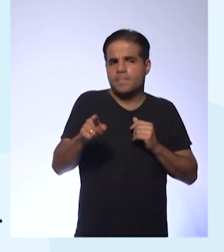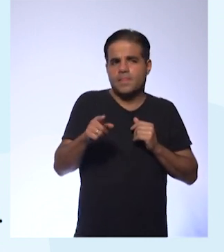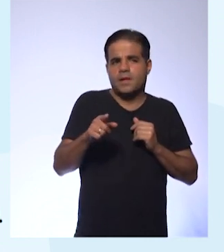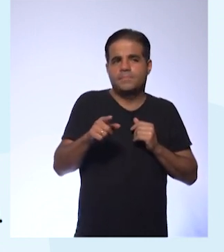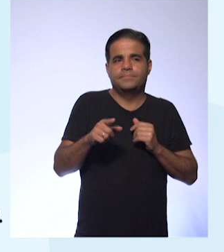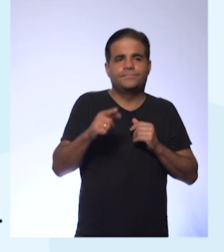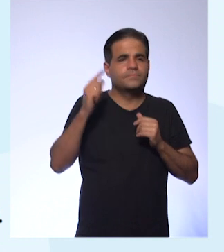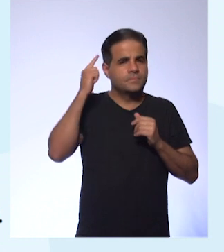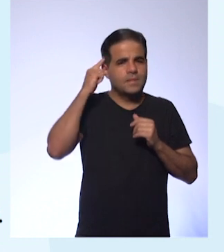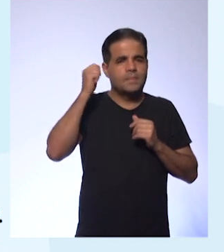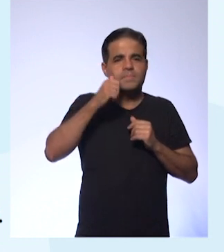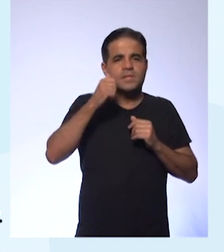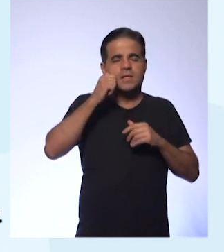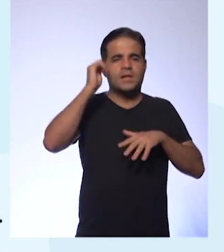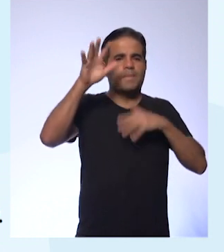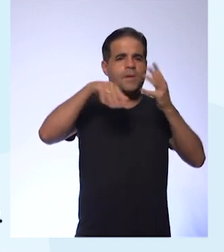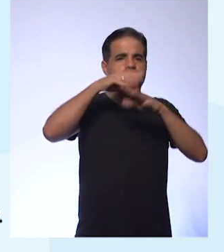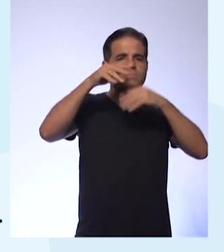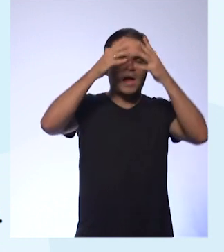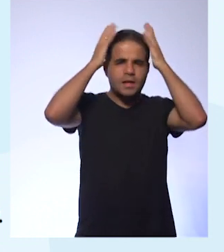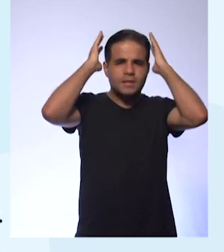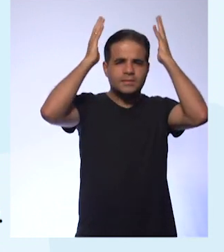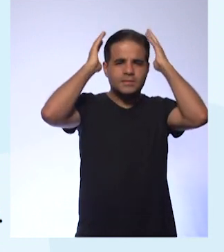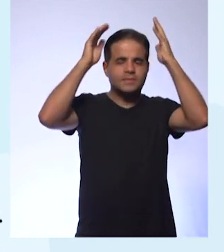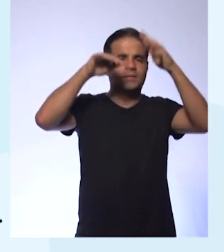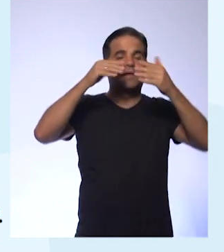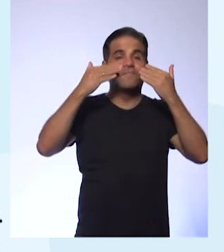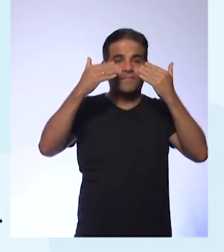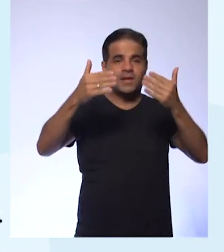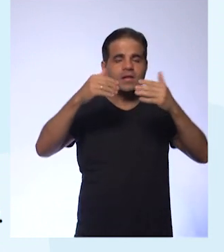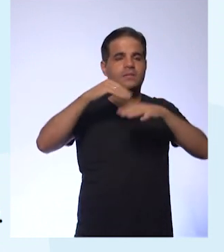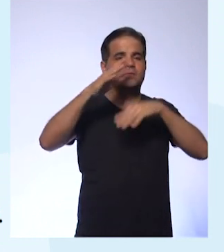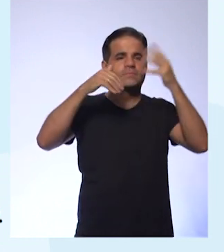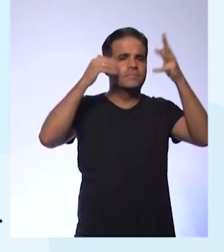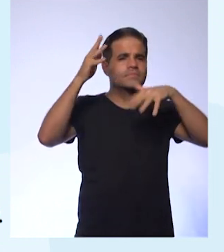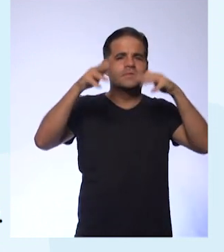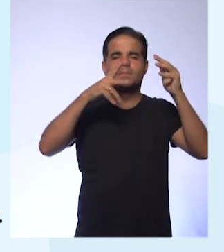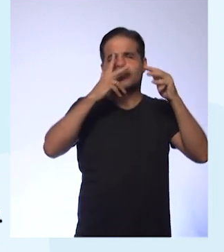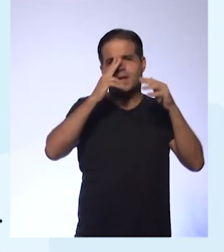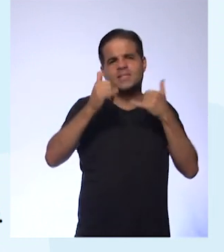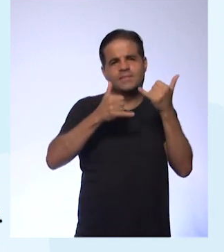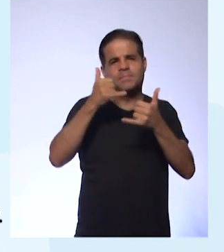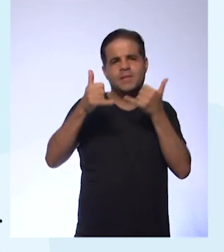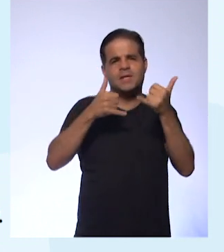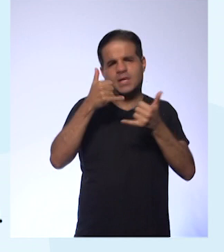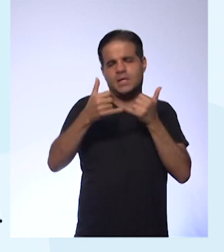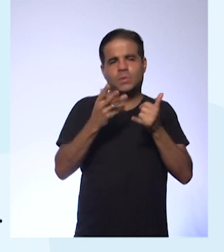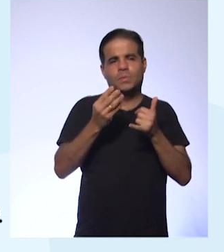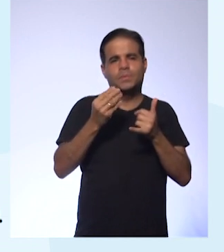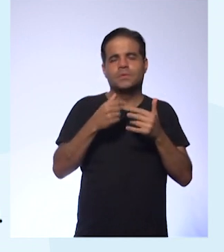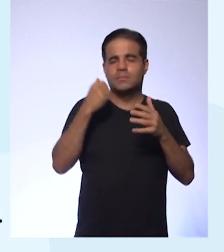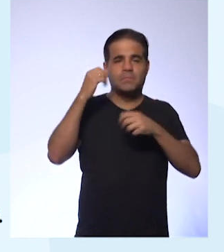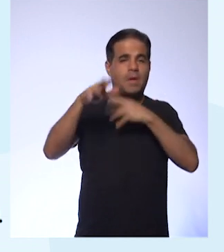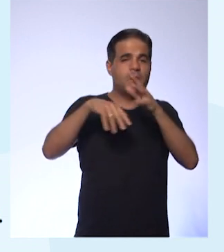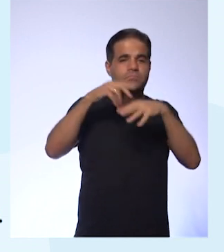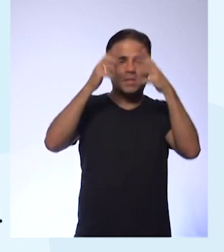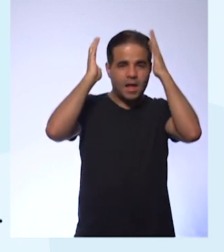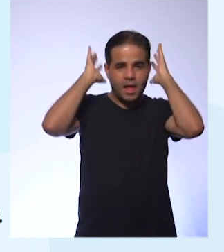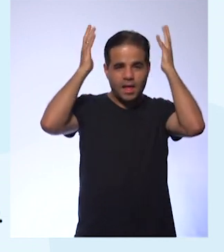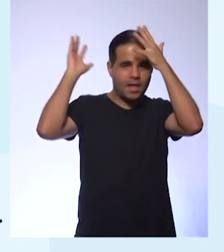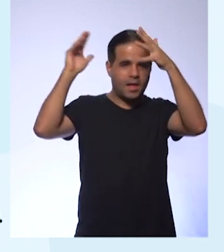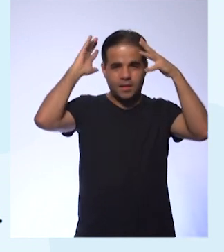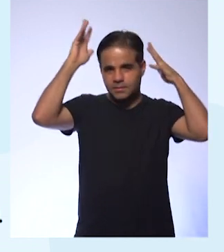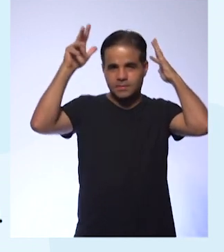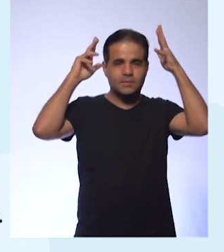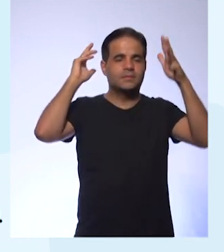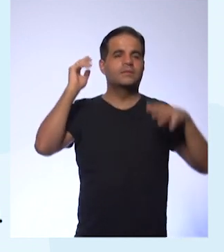até descabelada, a menininha que está aqui no plano da frente, sinal de que ela deveria estar brincando muito, né, Deia? Eu acho que ela devia estar